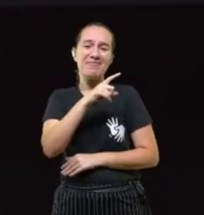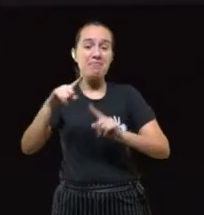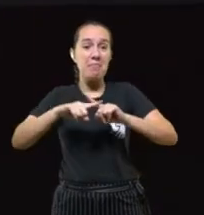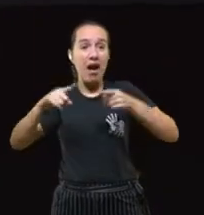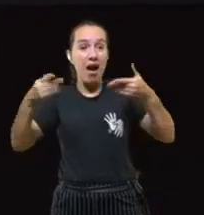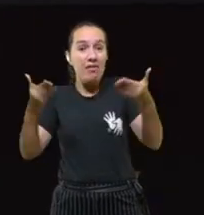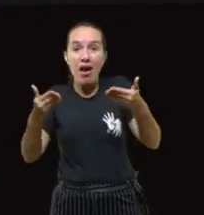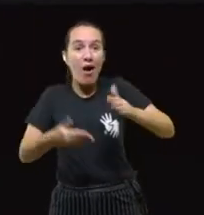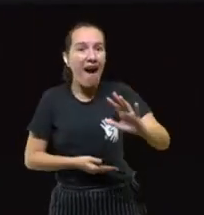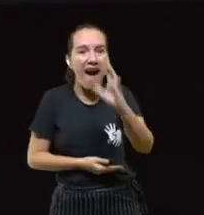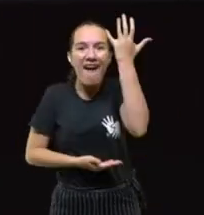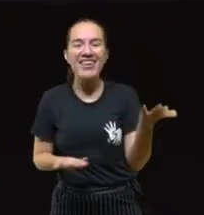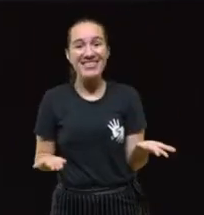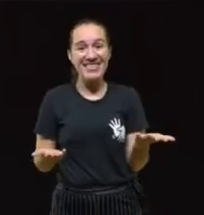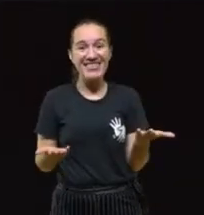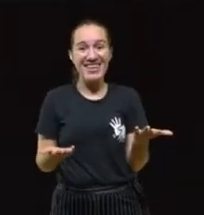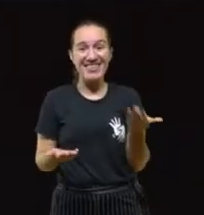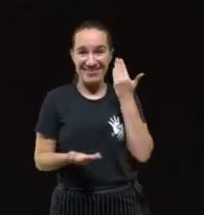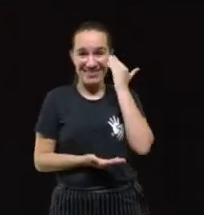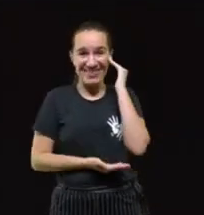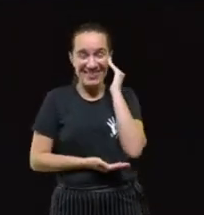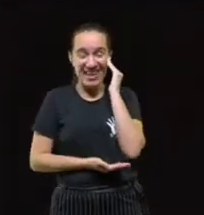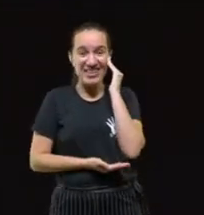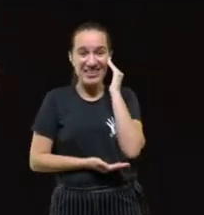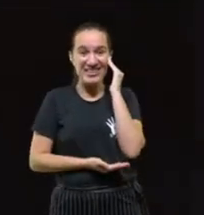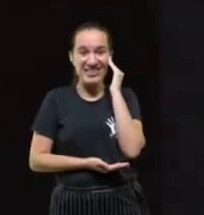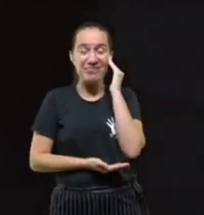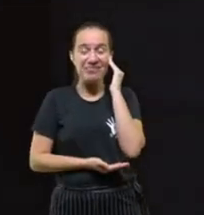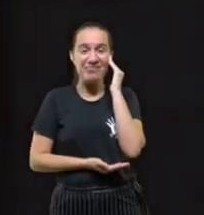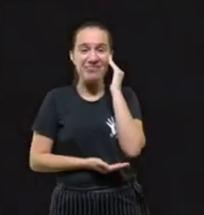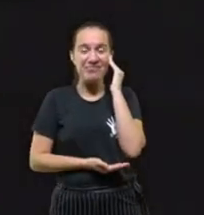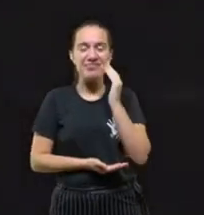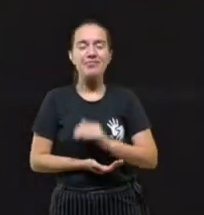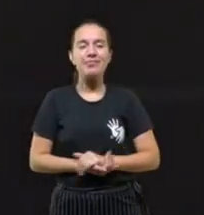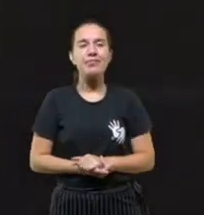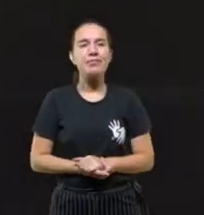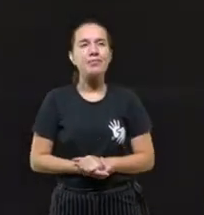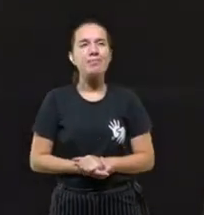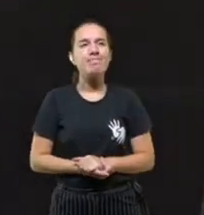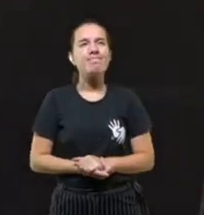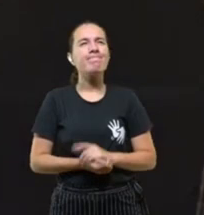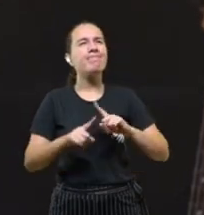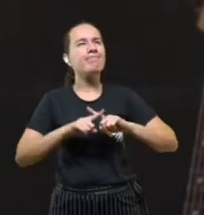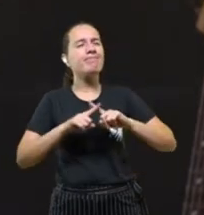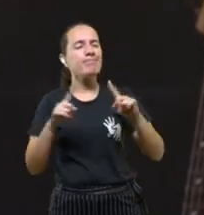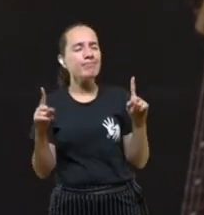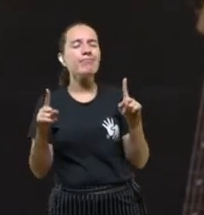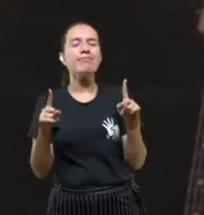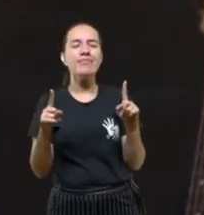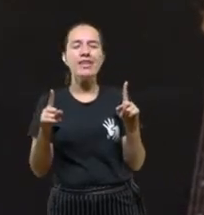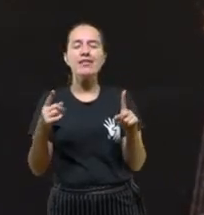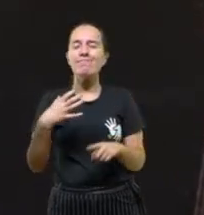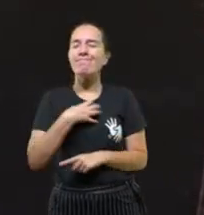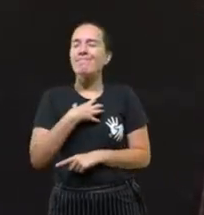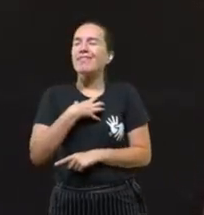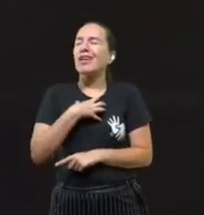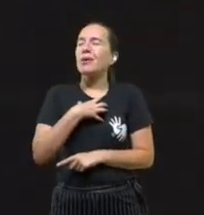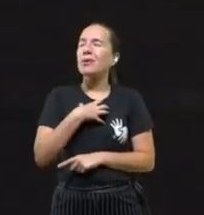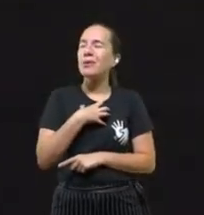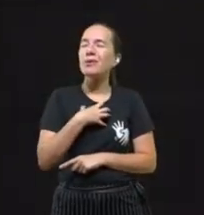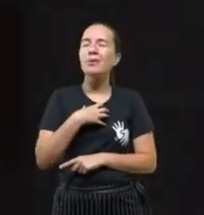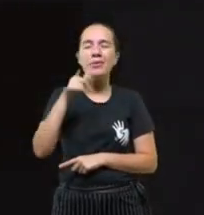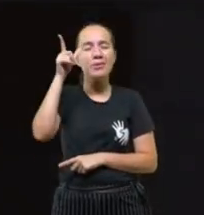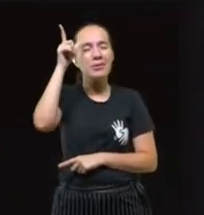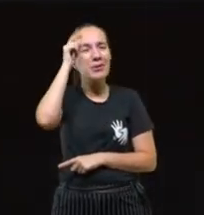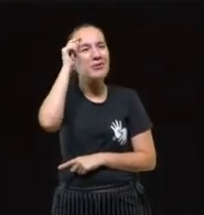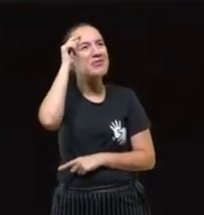no início deste ano, sabe, eu estava assim, oh, finalmente. E Deus começou a